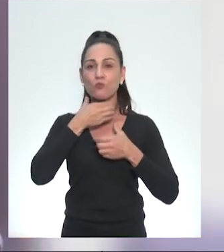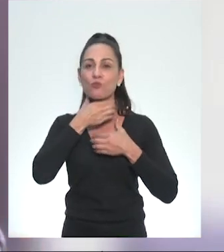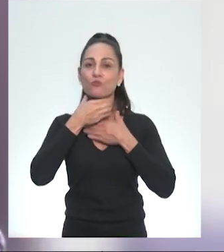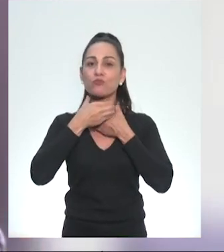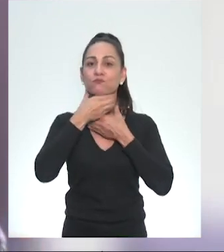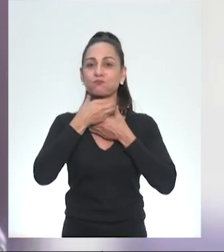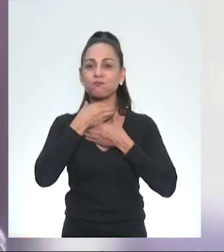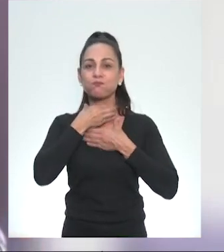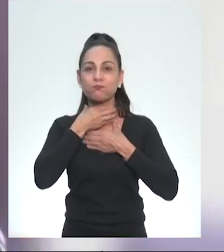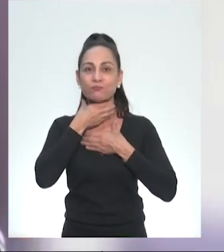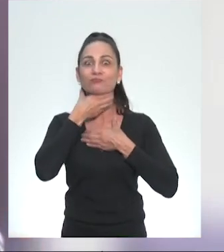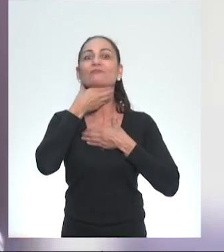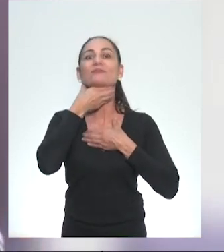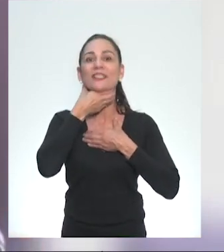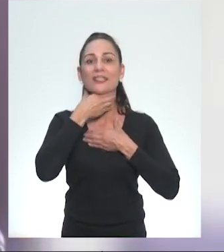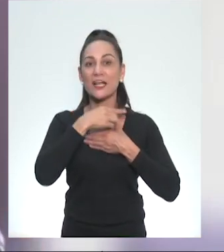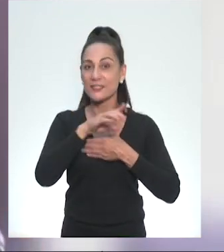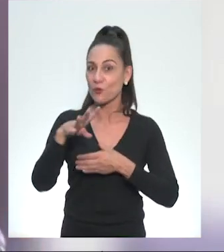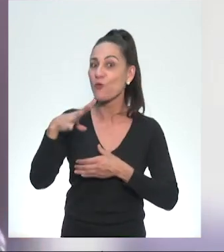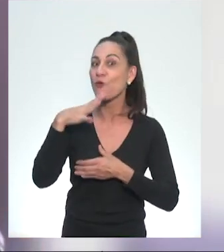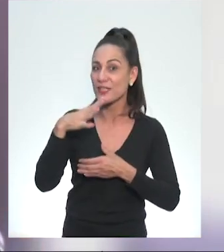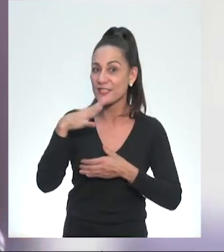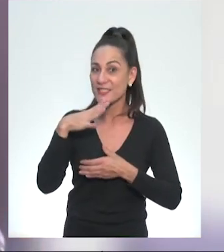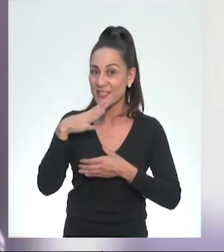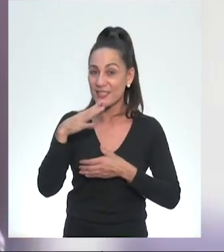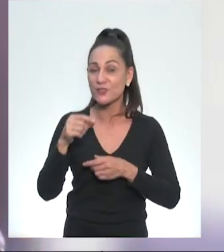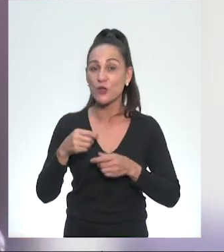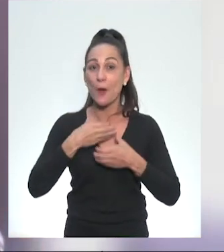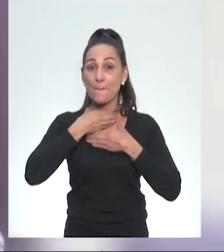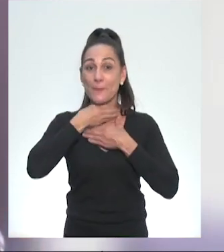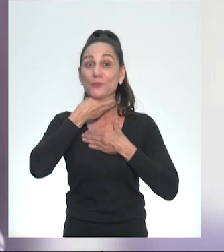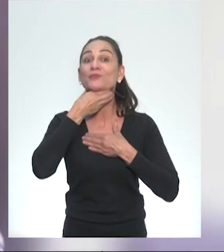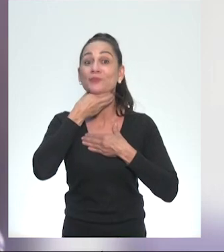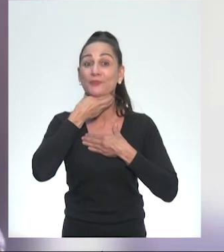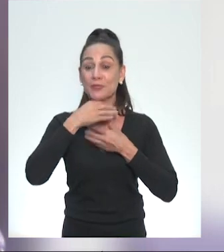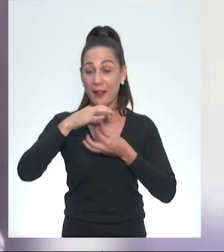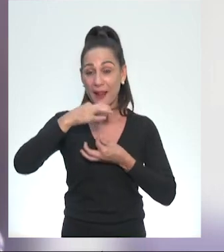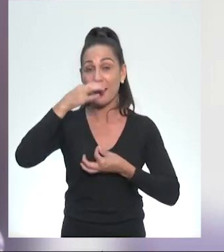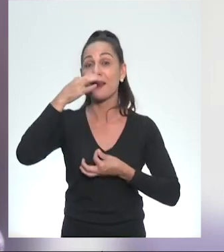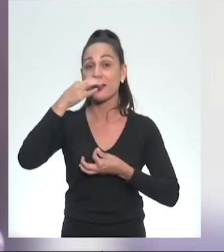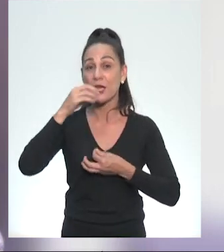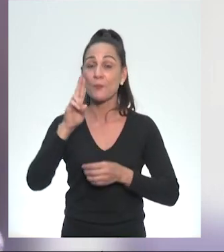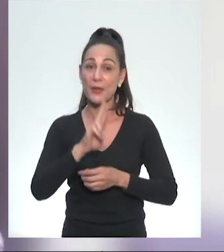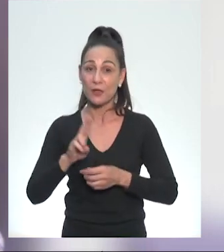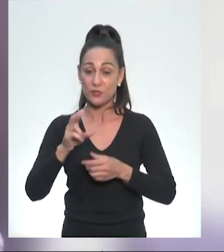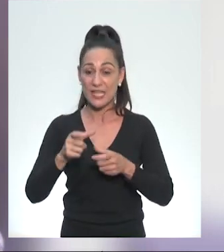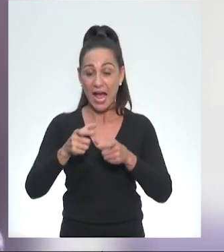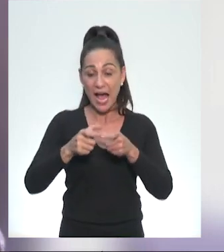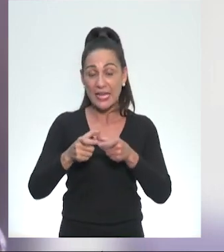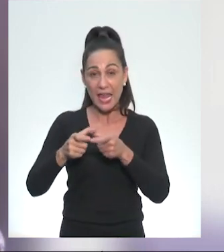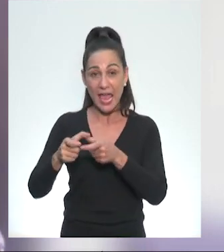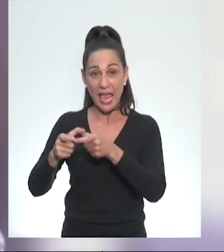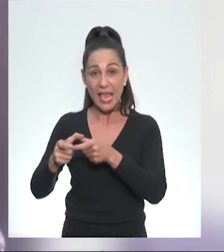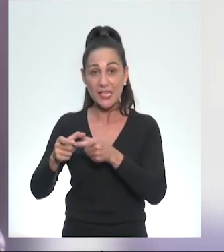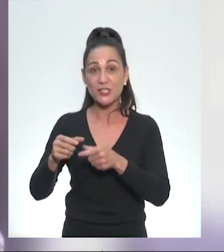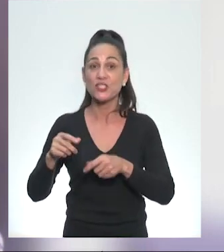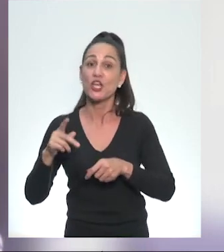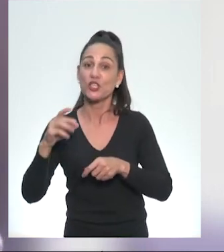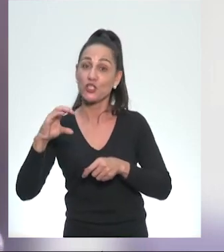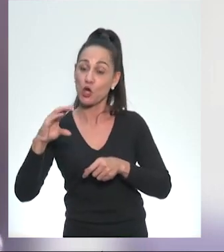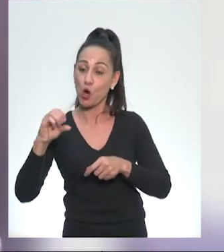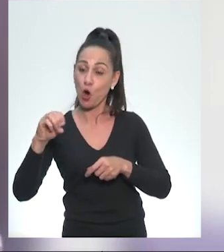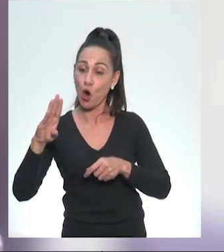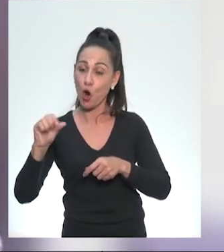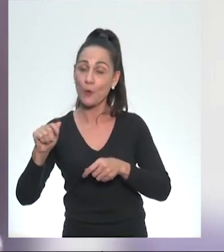toda alongada, então eles são conhecidos aí por terem os pescoços alongados e por usarem aí anéis de cobre e bronze que davam